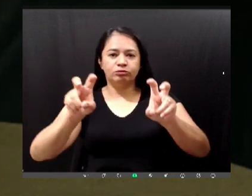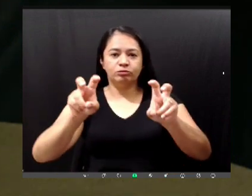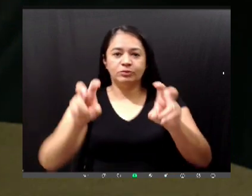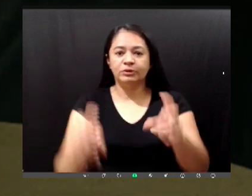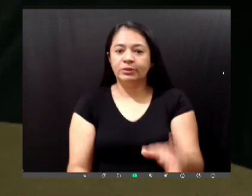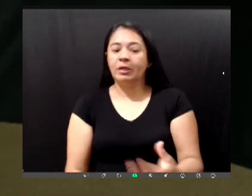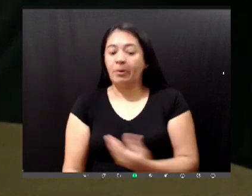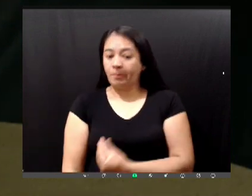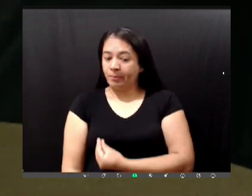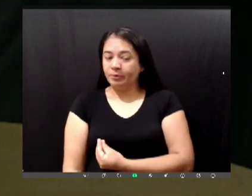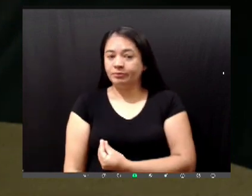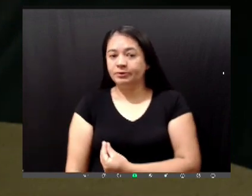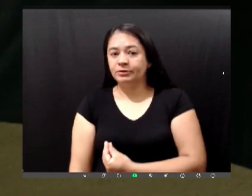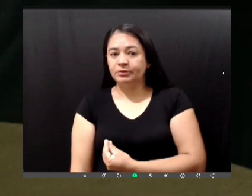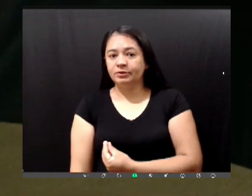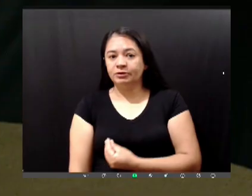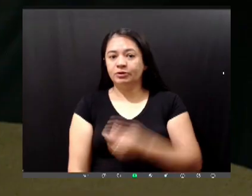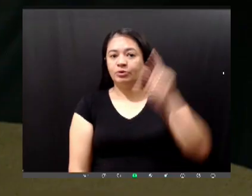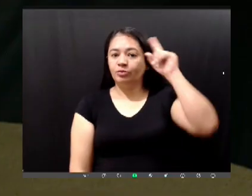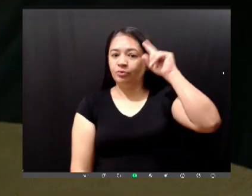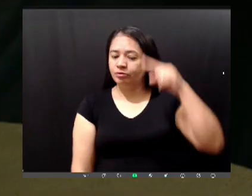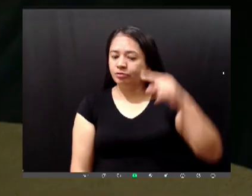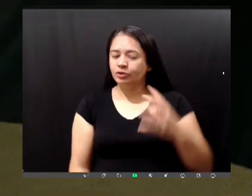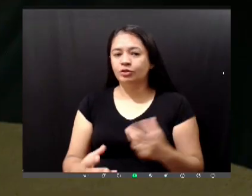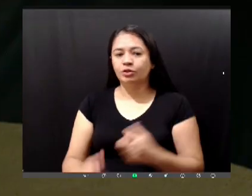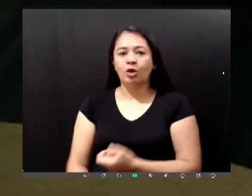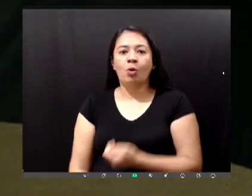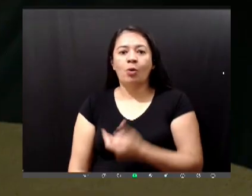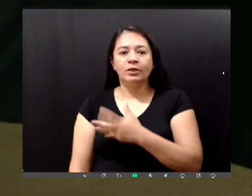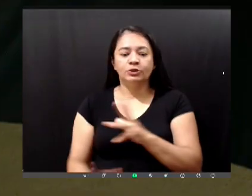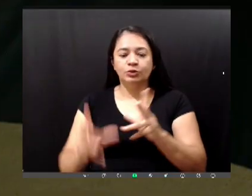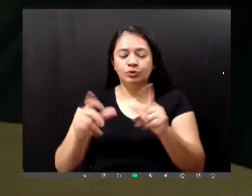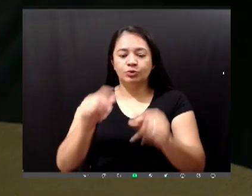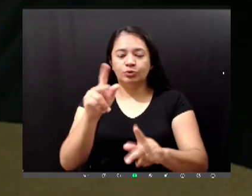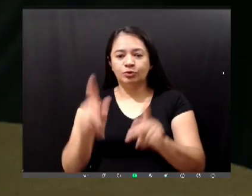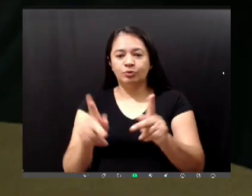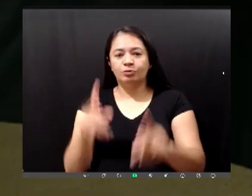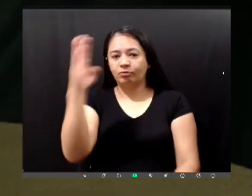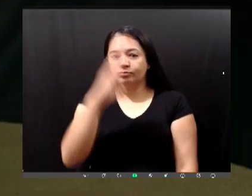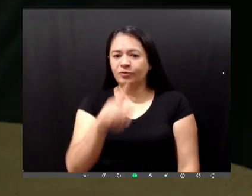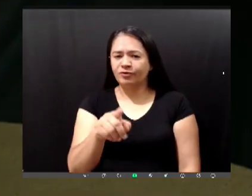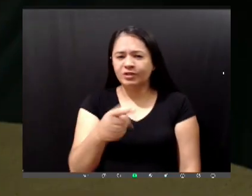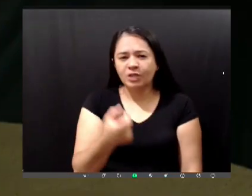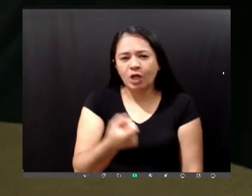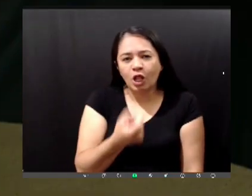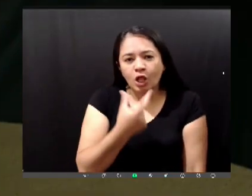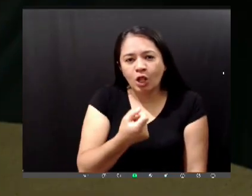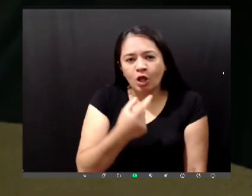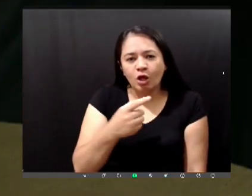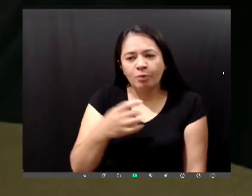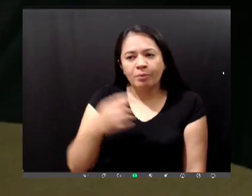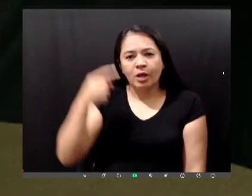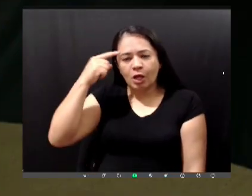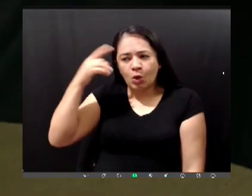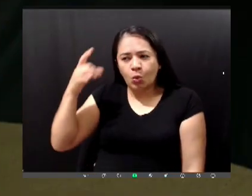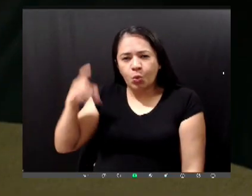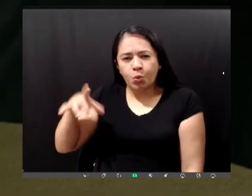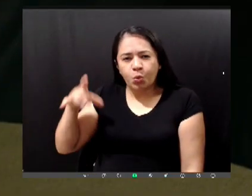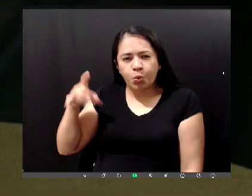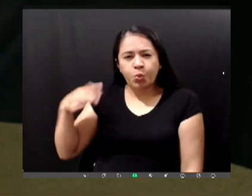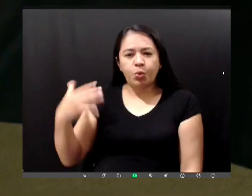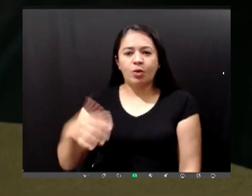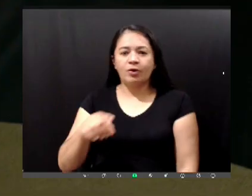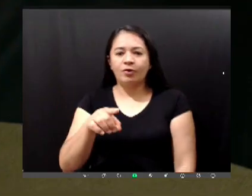os brasileiros, quase, né? A automedicação, né? Você toma aquele remedinho para dor de cabeça? Então, você está se